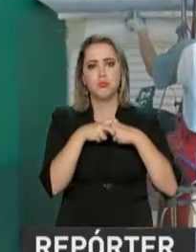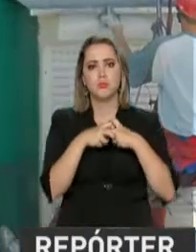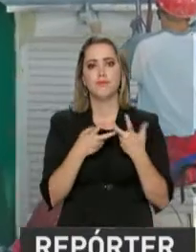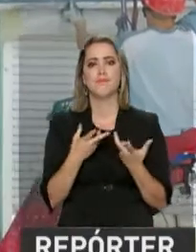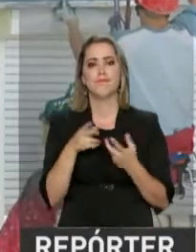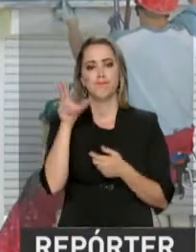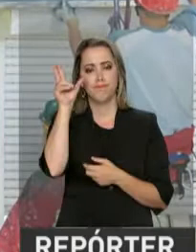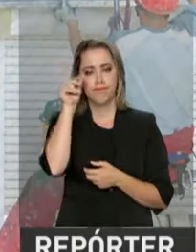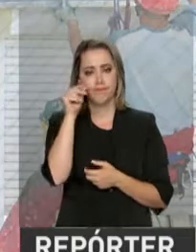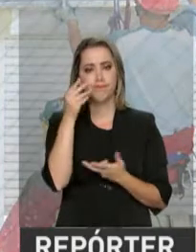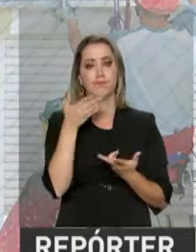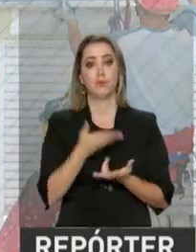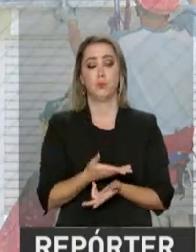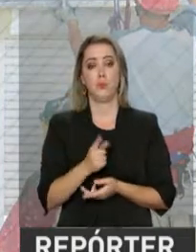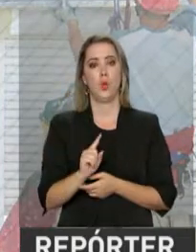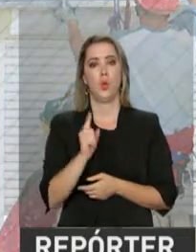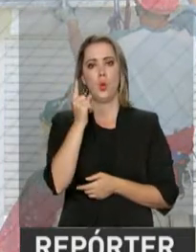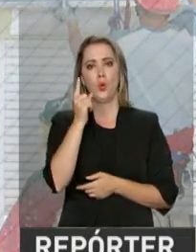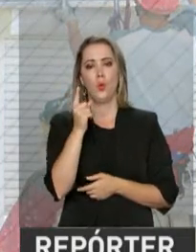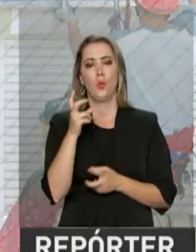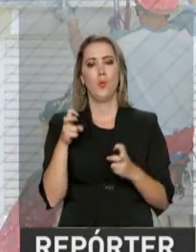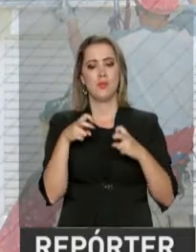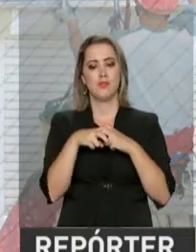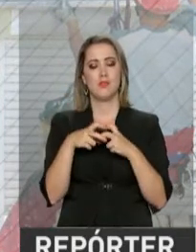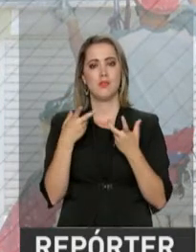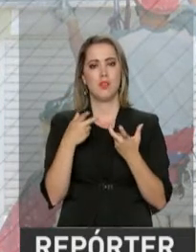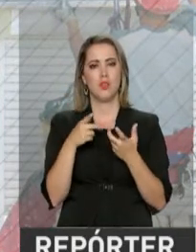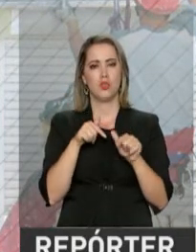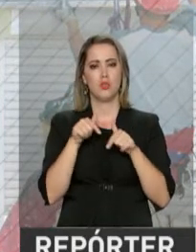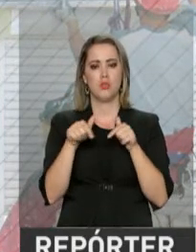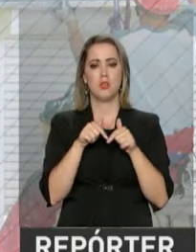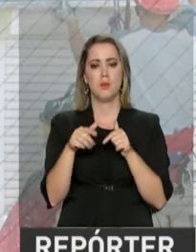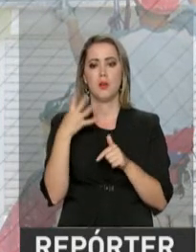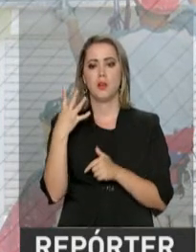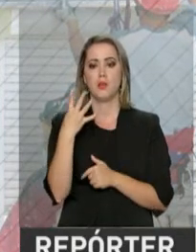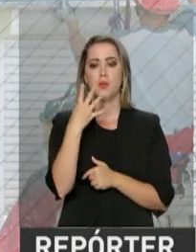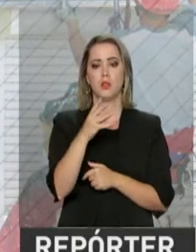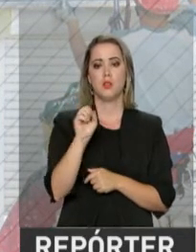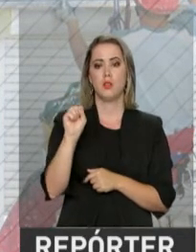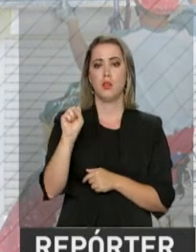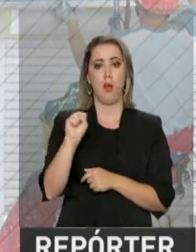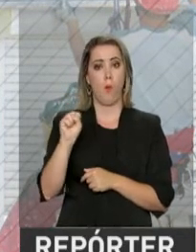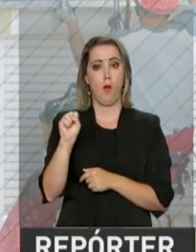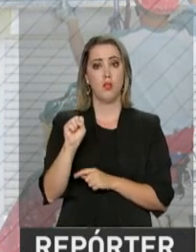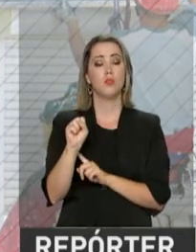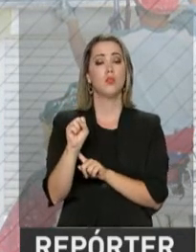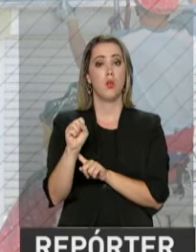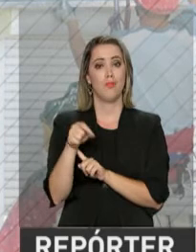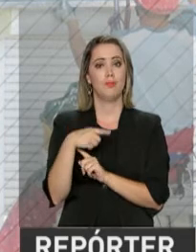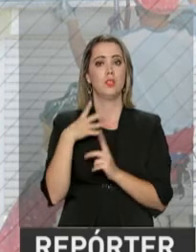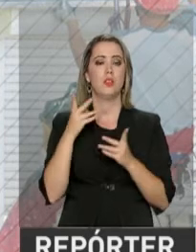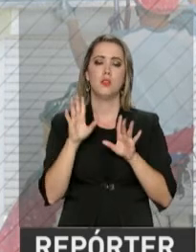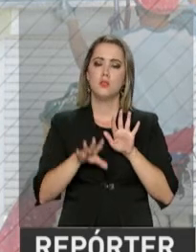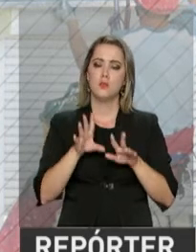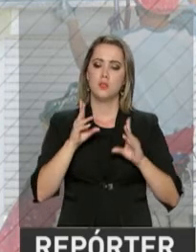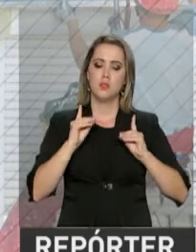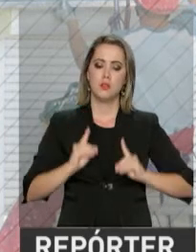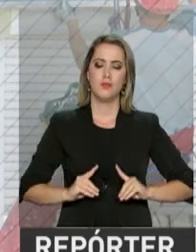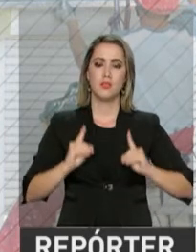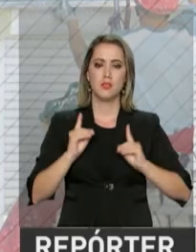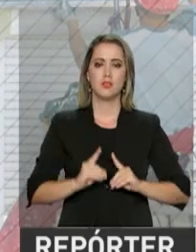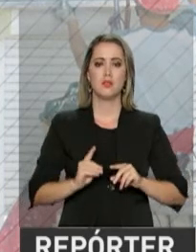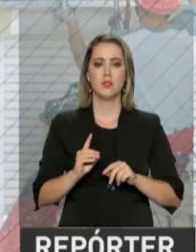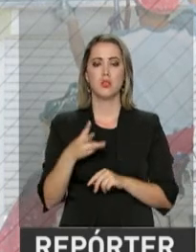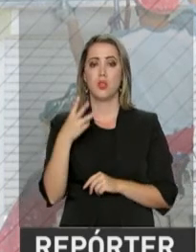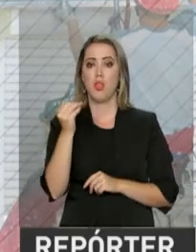ocorre um acidente do trabalho a cada 44 segundos uma incapacitação permanente a cada 30 minutos